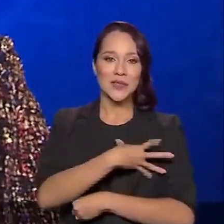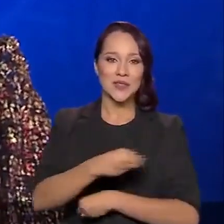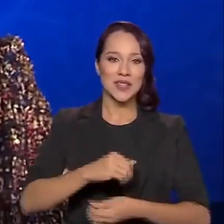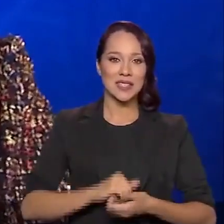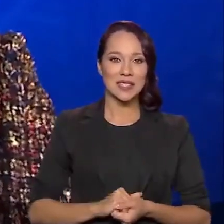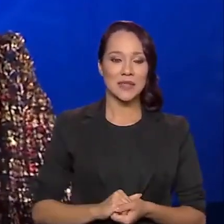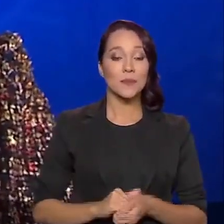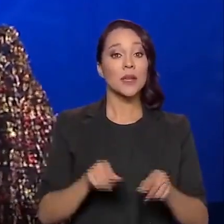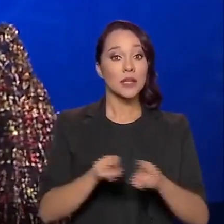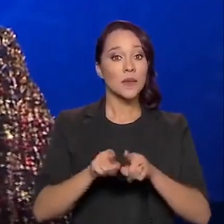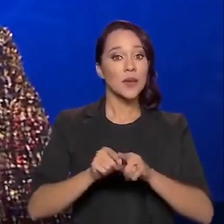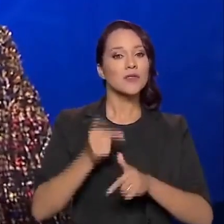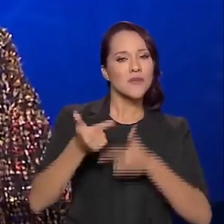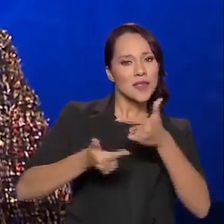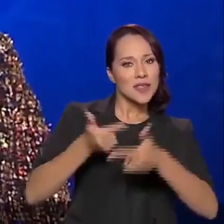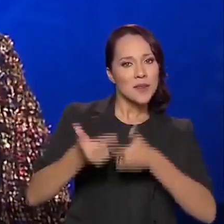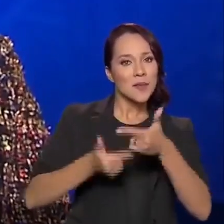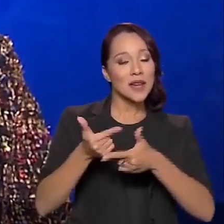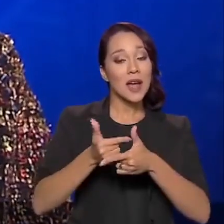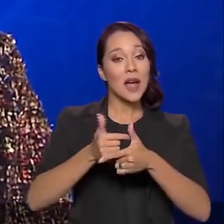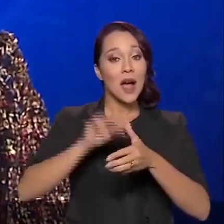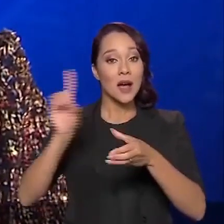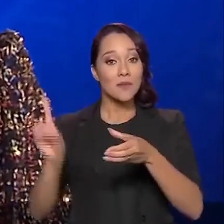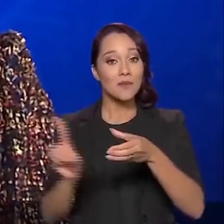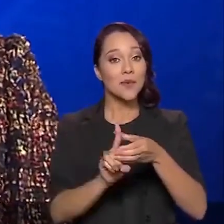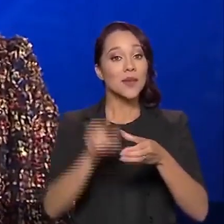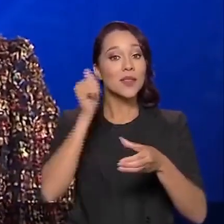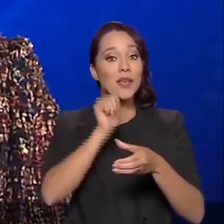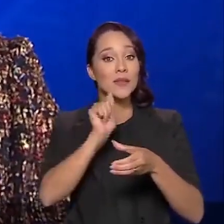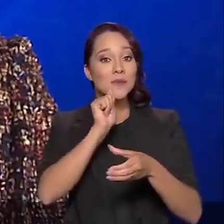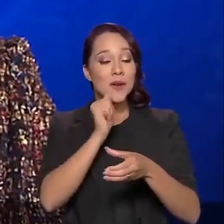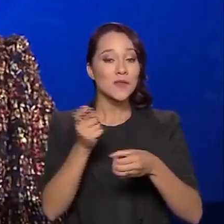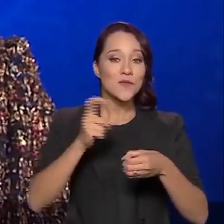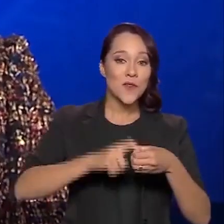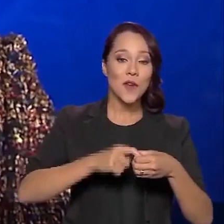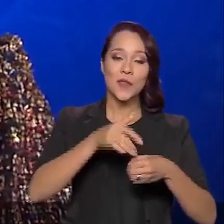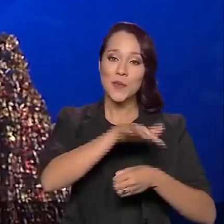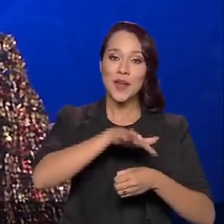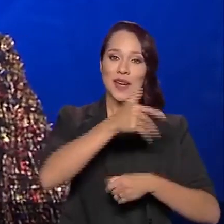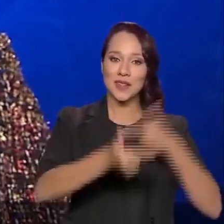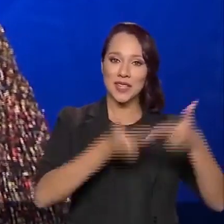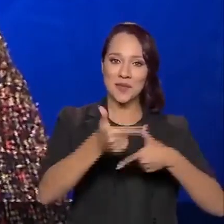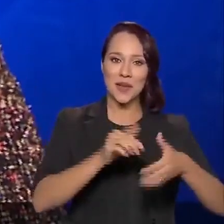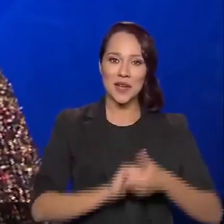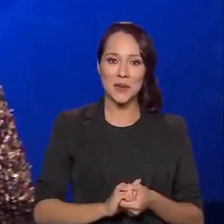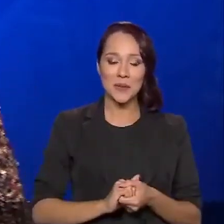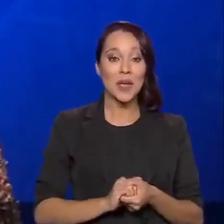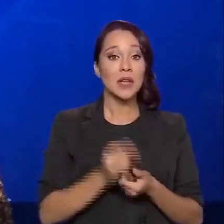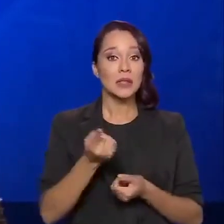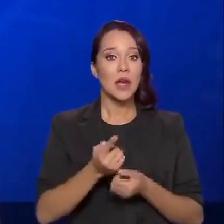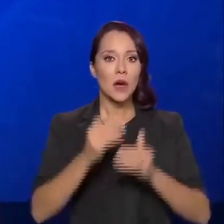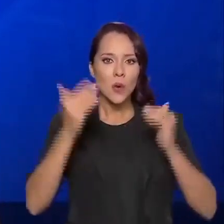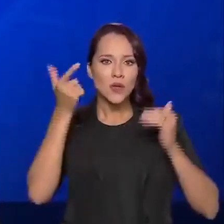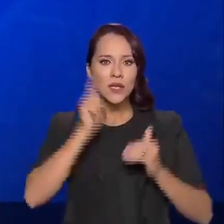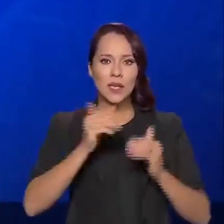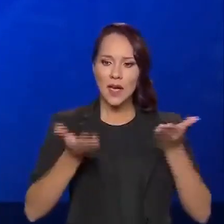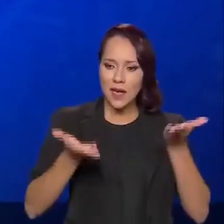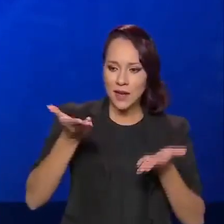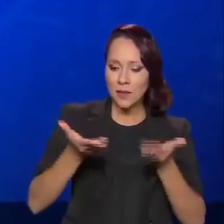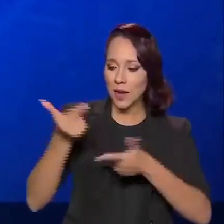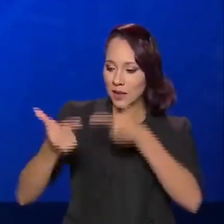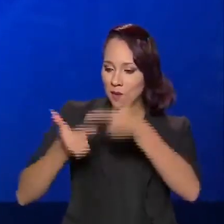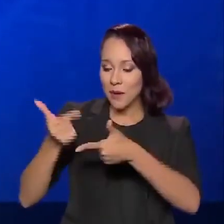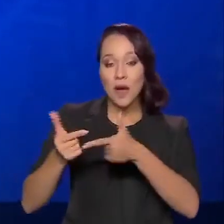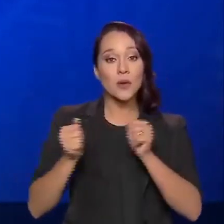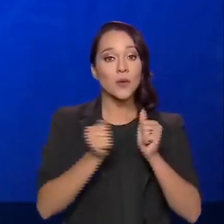filhos. Além disso, trabalharemos a reinserção das mães no mercado de trabalho, na conciliação do